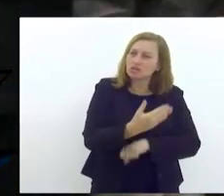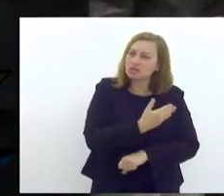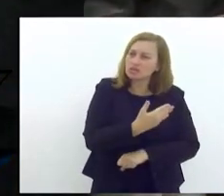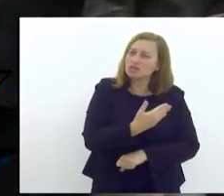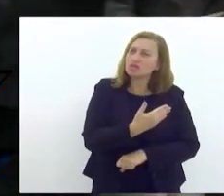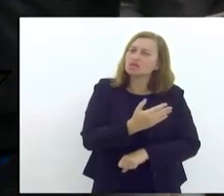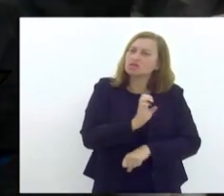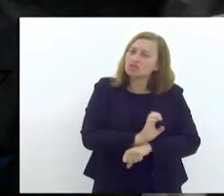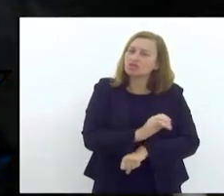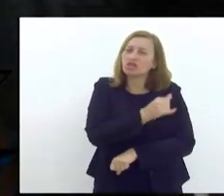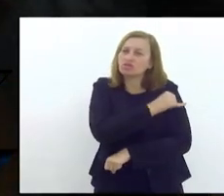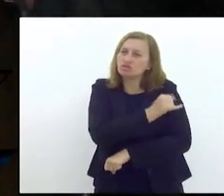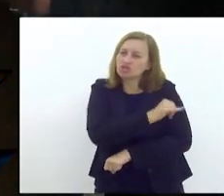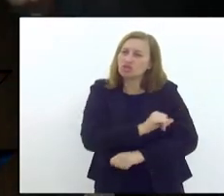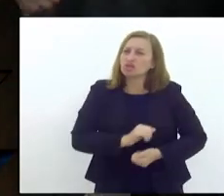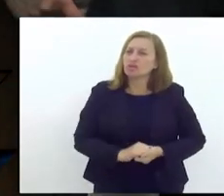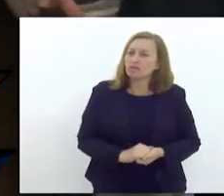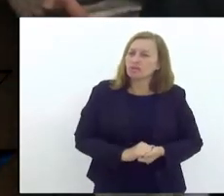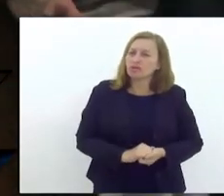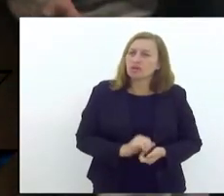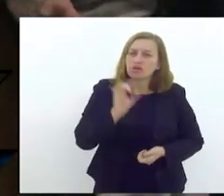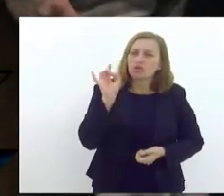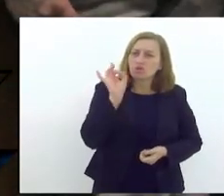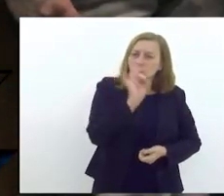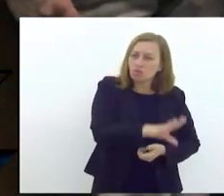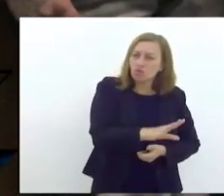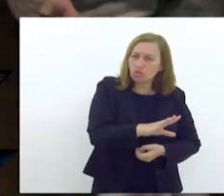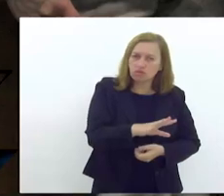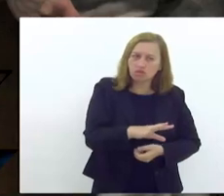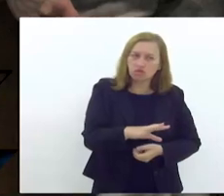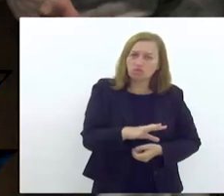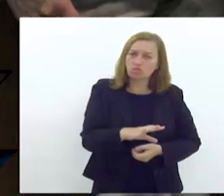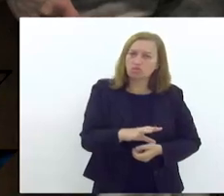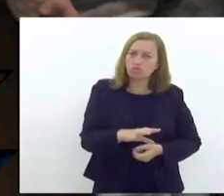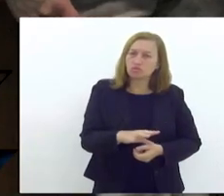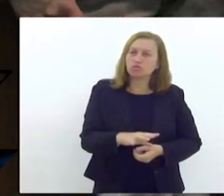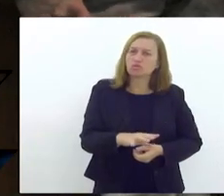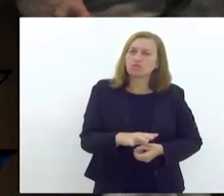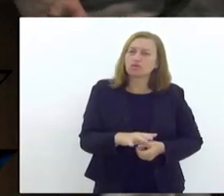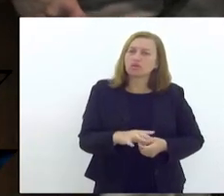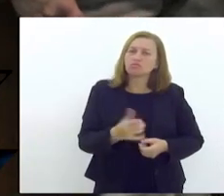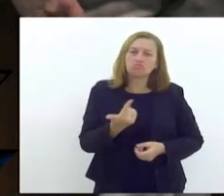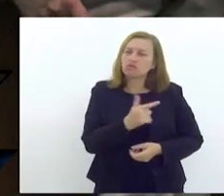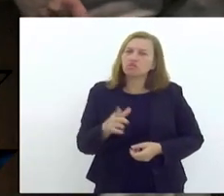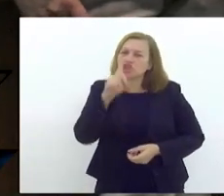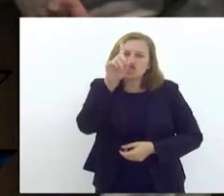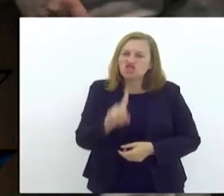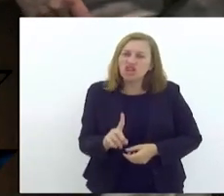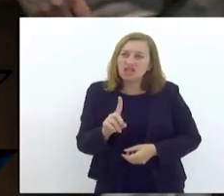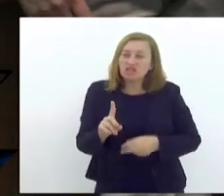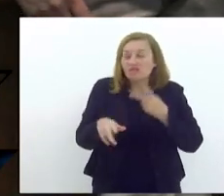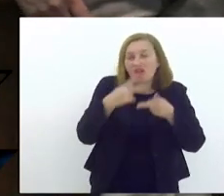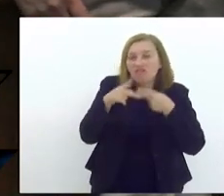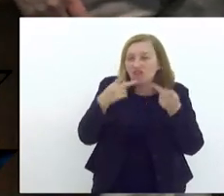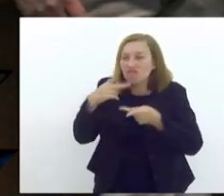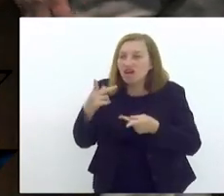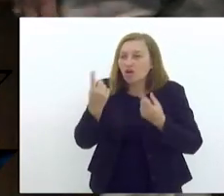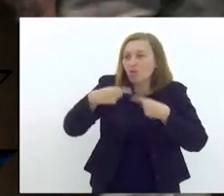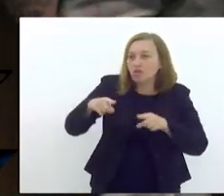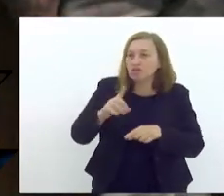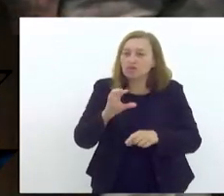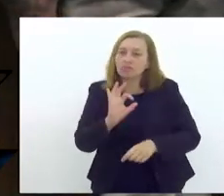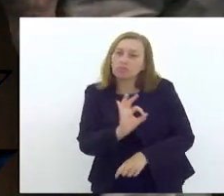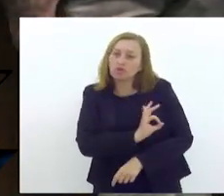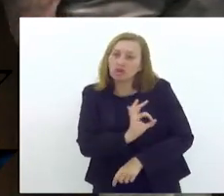as forças de segurança desse estado São A Última Fronteira com caos e ele não tem o direito de fazer as bravatices de sempre contra polícia